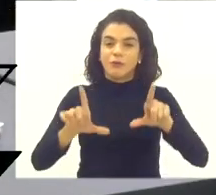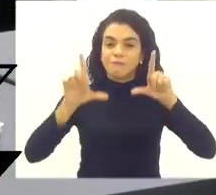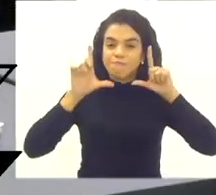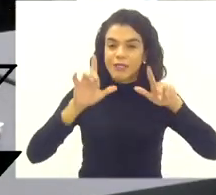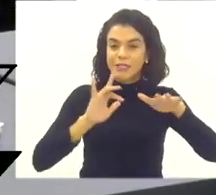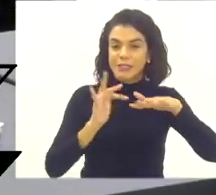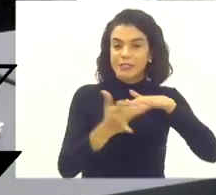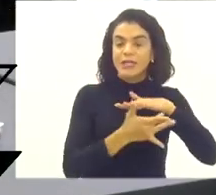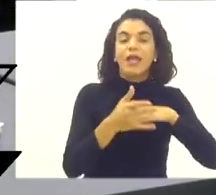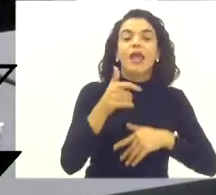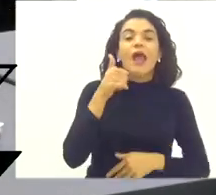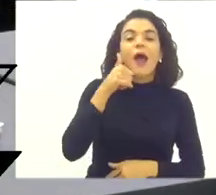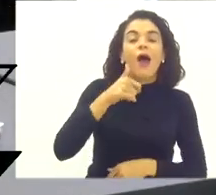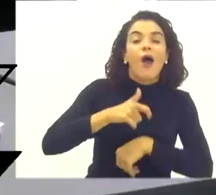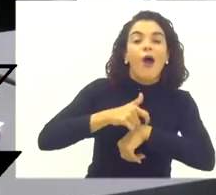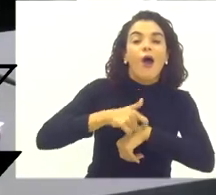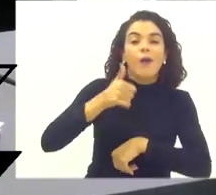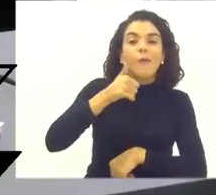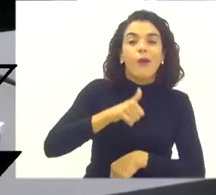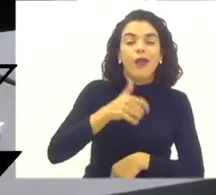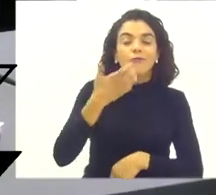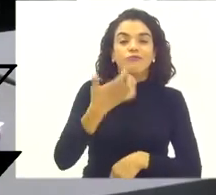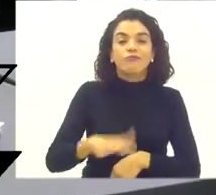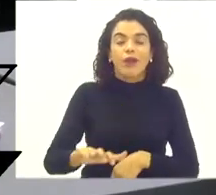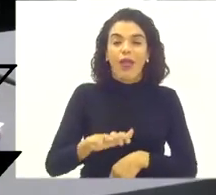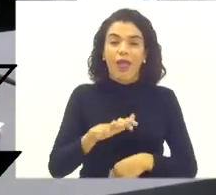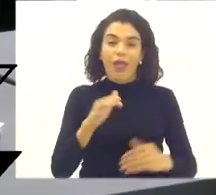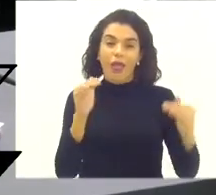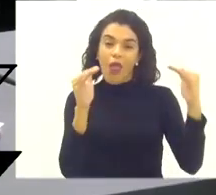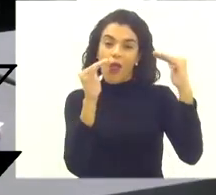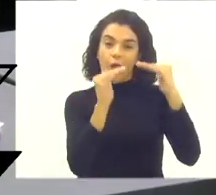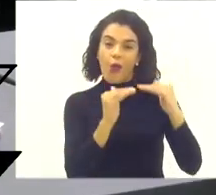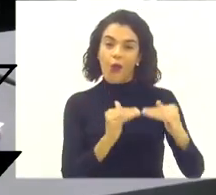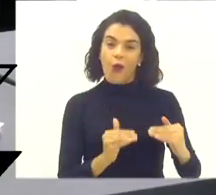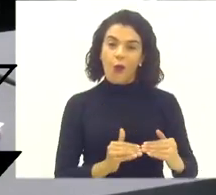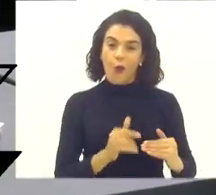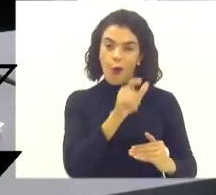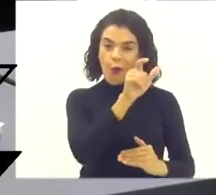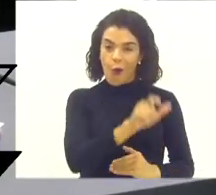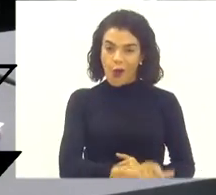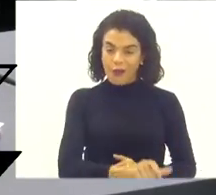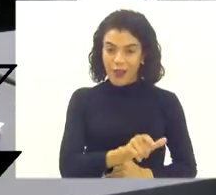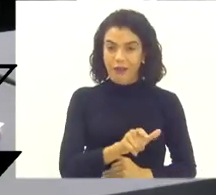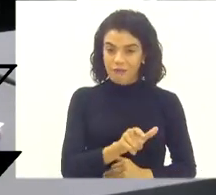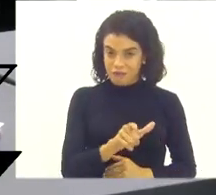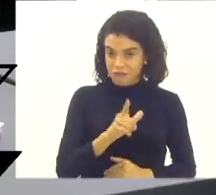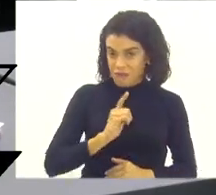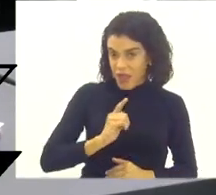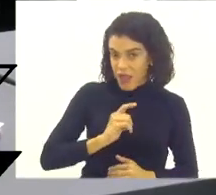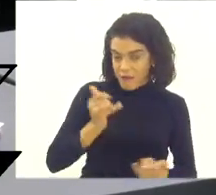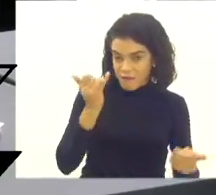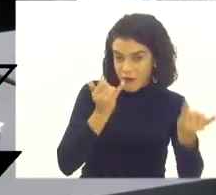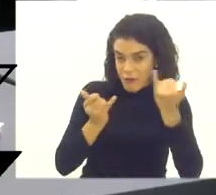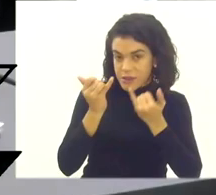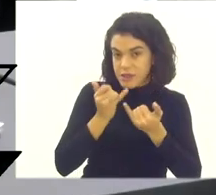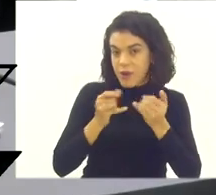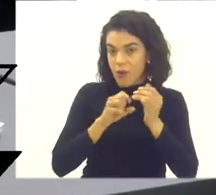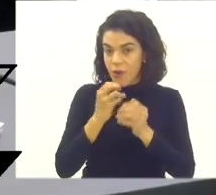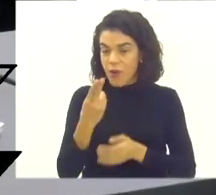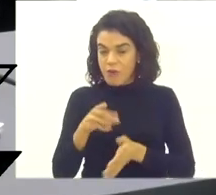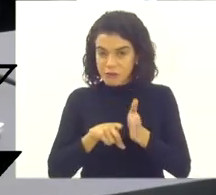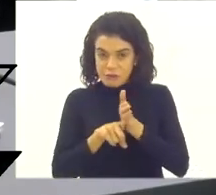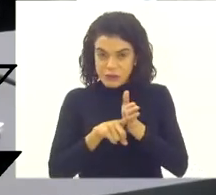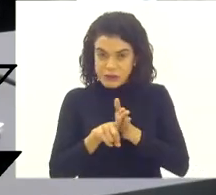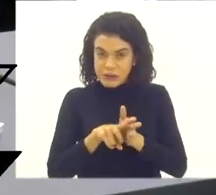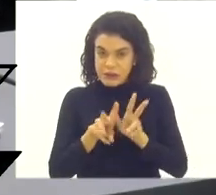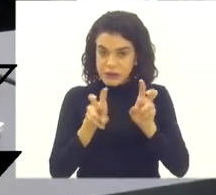quando a mulher se nega a entregar aquilo que a rede Pede para ela expor né Tem algum dado ou alguma pesquisa nesse sentido